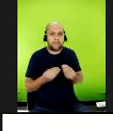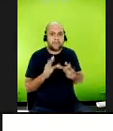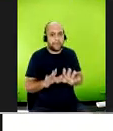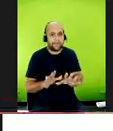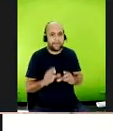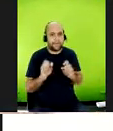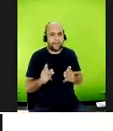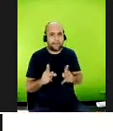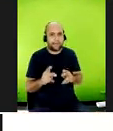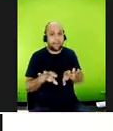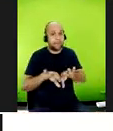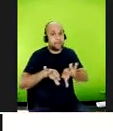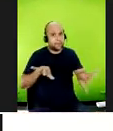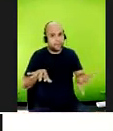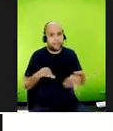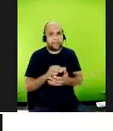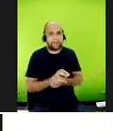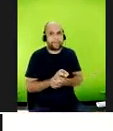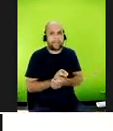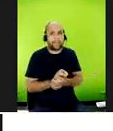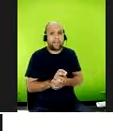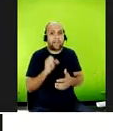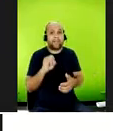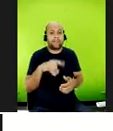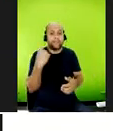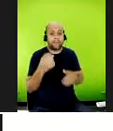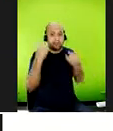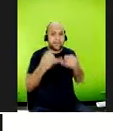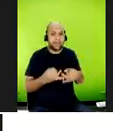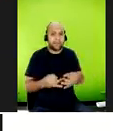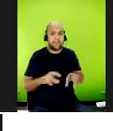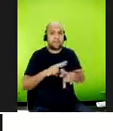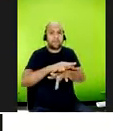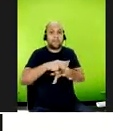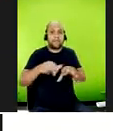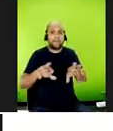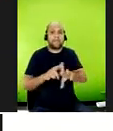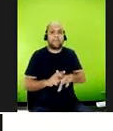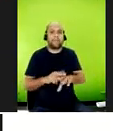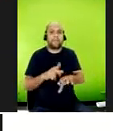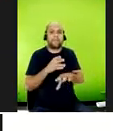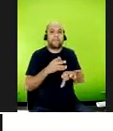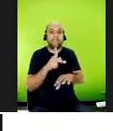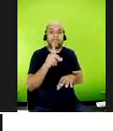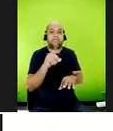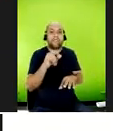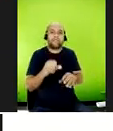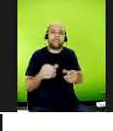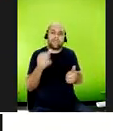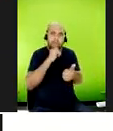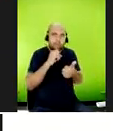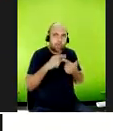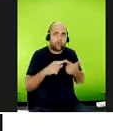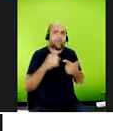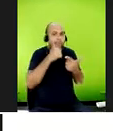Vamos separar um pouco aqui né como eu falo dimensão diversidade eu tô querendo falar de quase dela eu tô falando de pessoa idosa eu tô falando de mulher tô falando